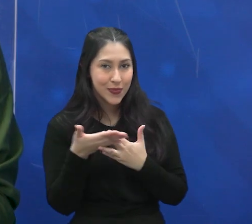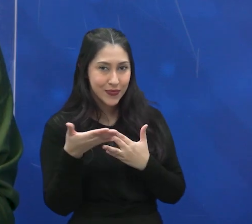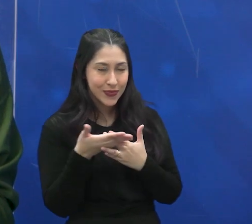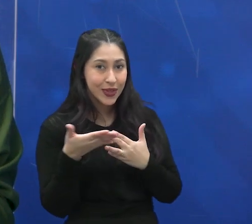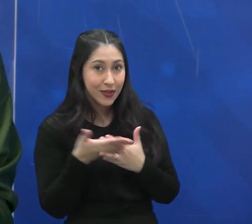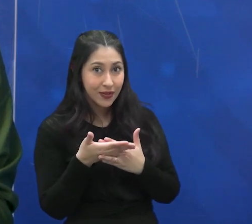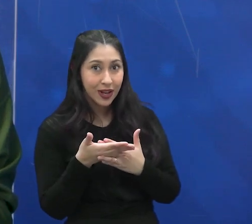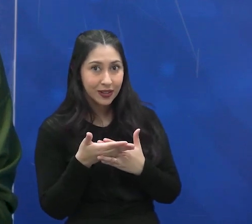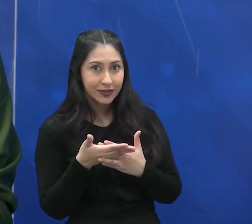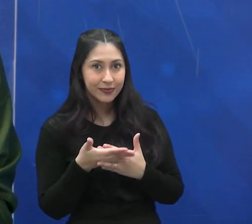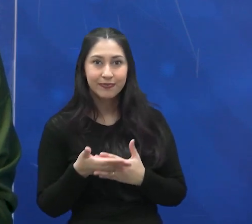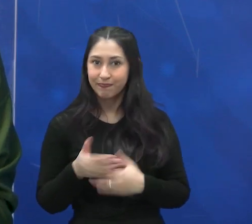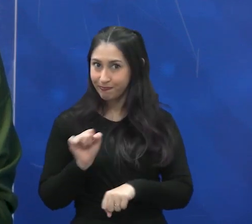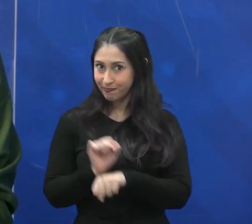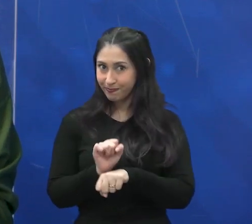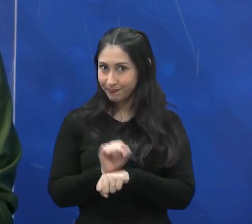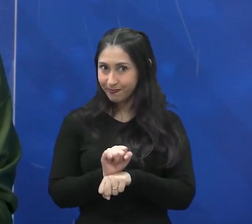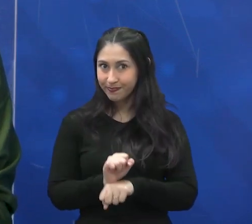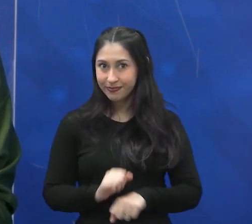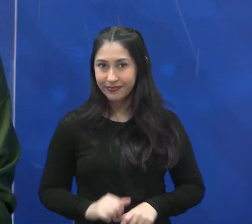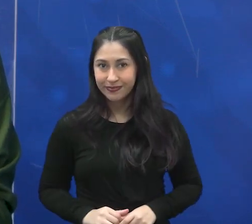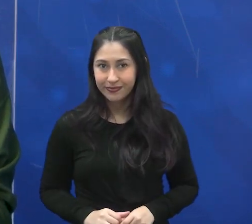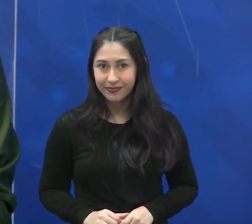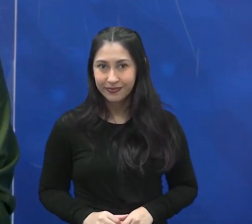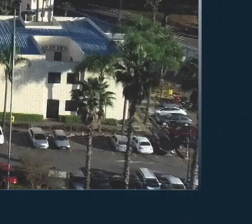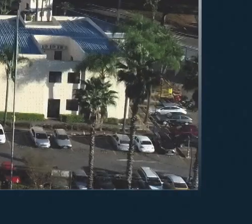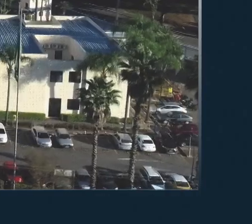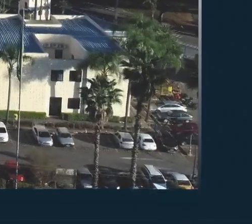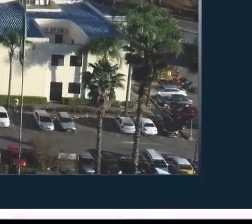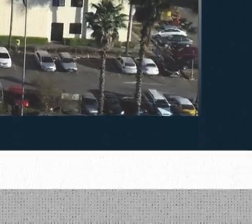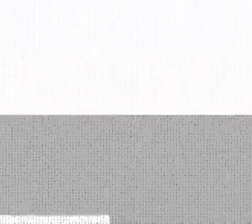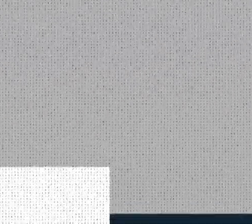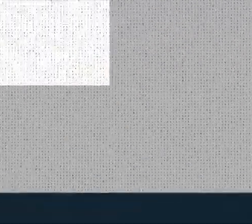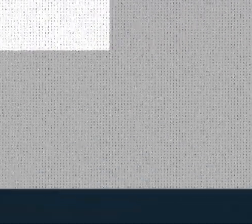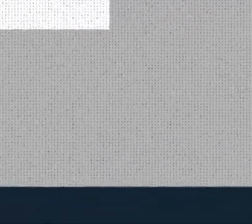Primeiro intervalo no nosso Ação Parlamentar de hoje. Até já!